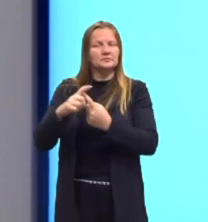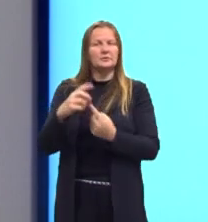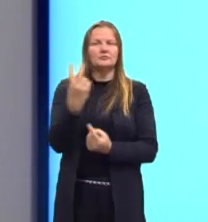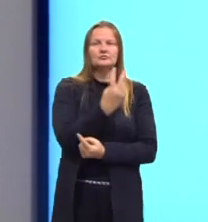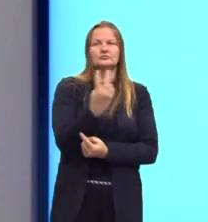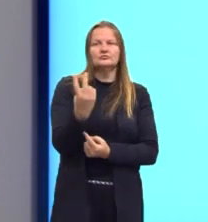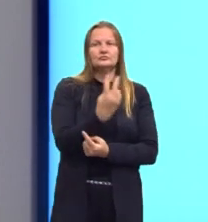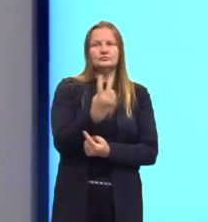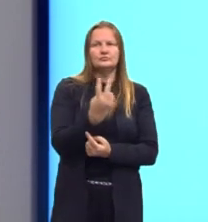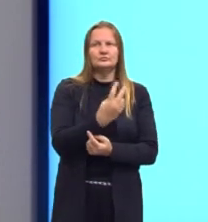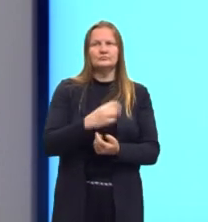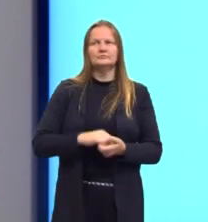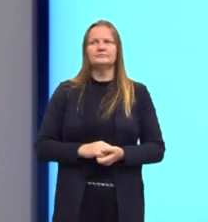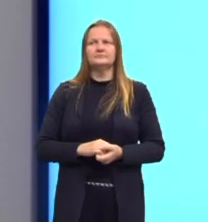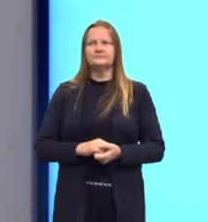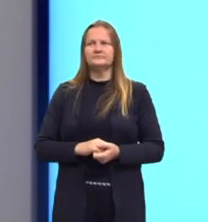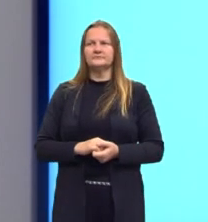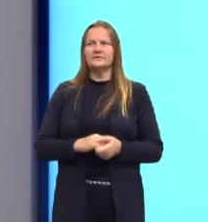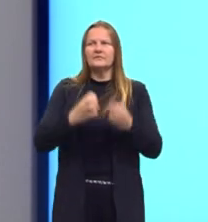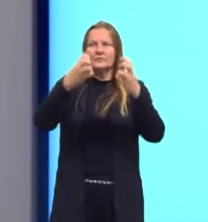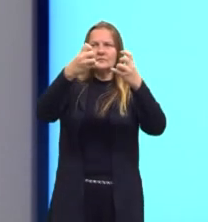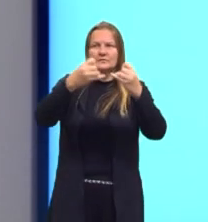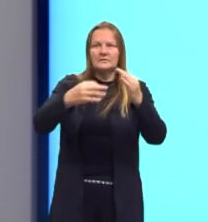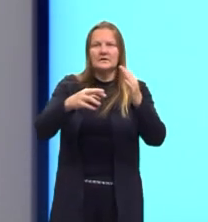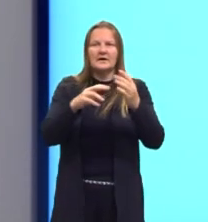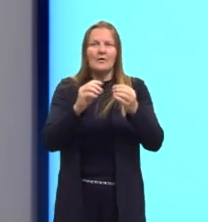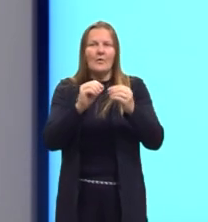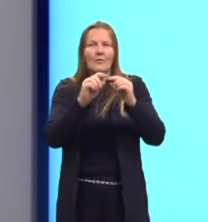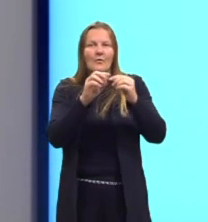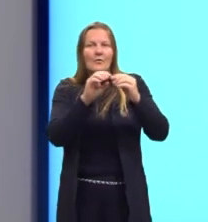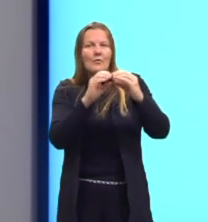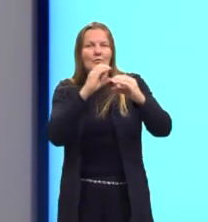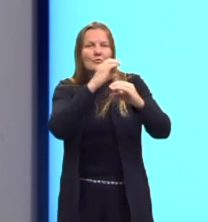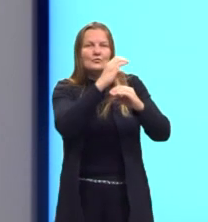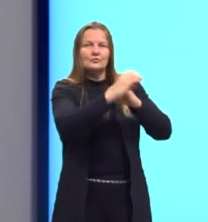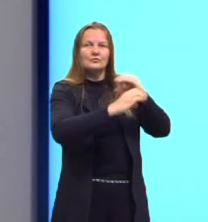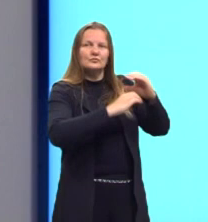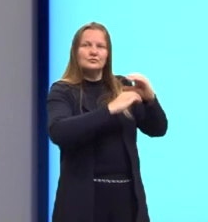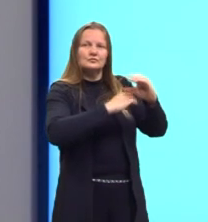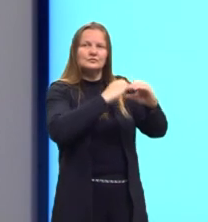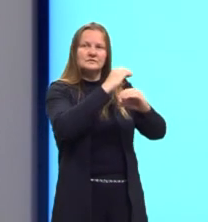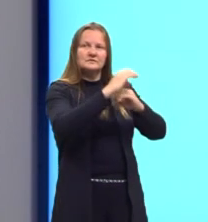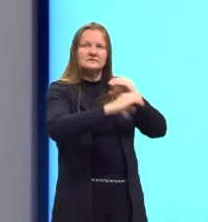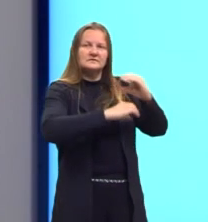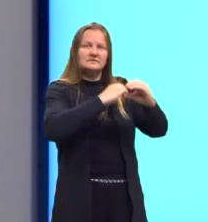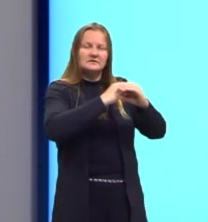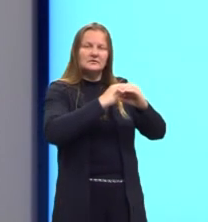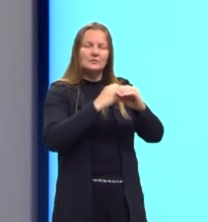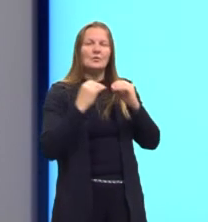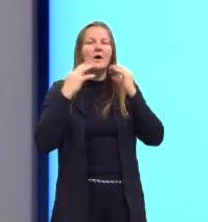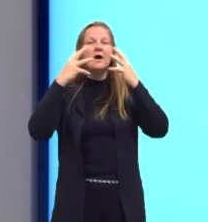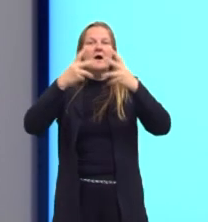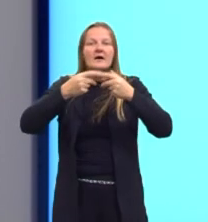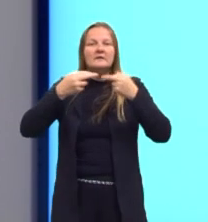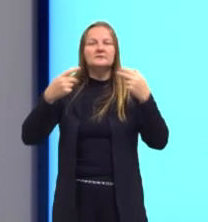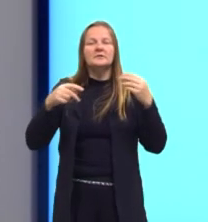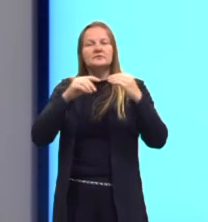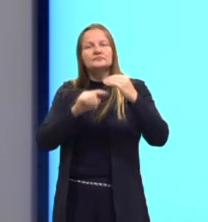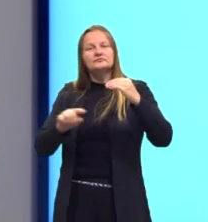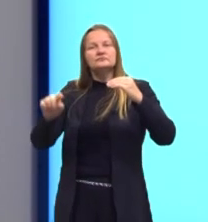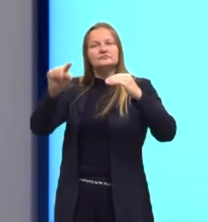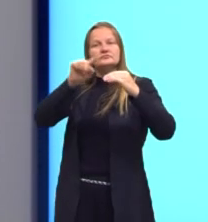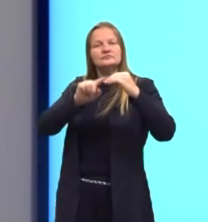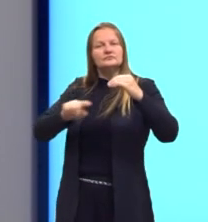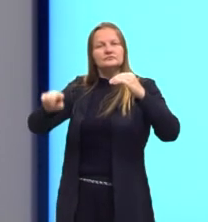quanto o outro tá mas eles eles vão ser a mesma coisa então quando vocês ouvirem radiação